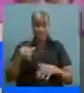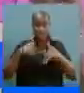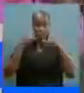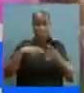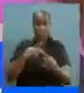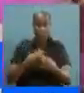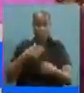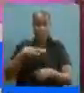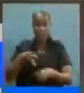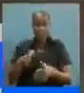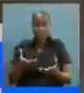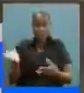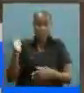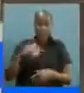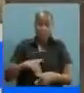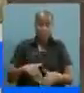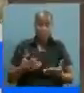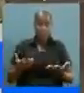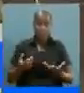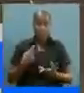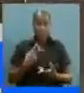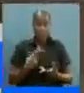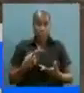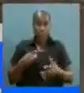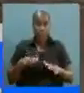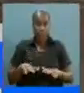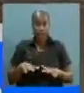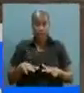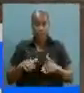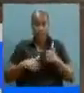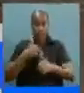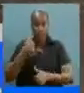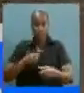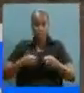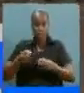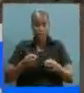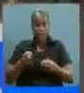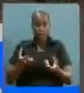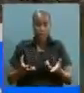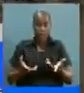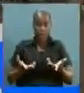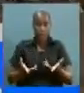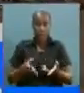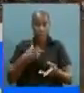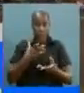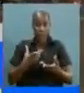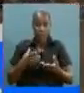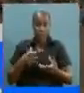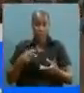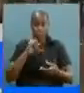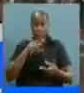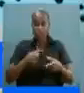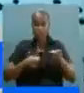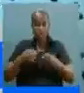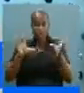está pretendendo trazer uma parada para melhorar os carros alegóricos, para que a gente possa ter carros alegóricos